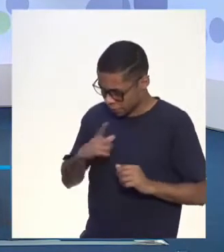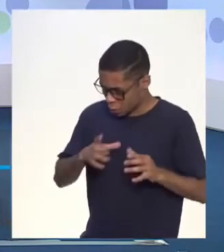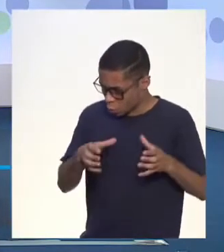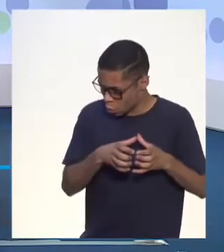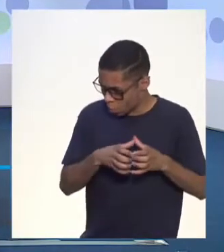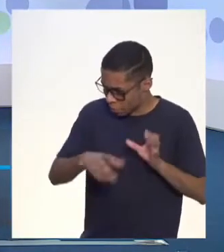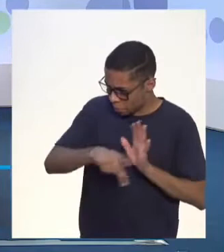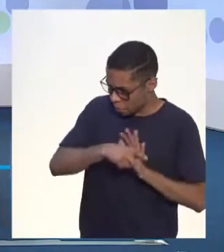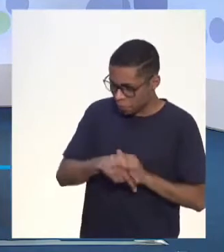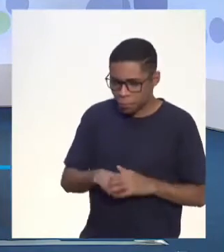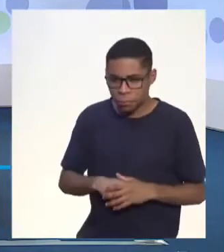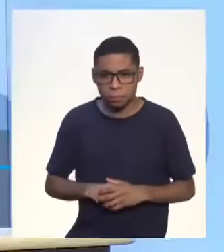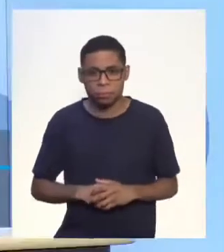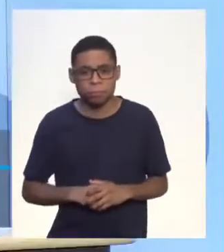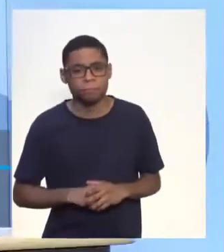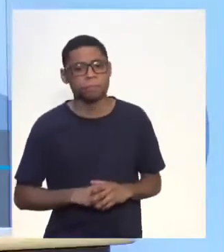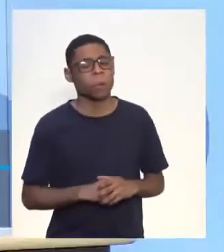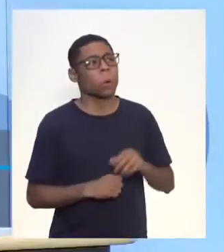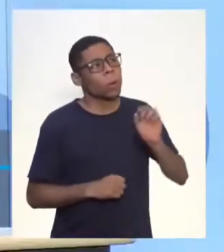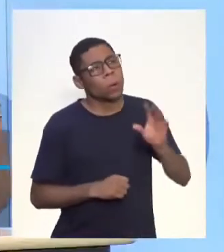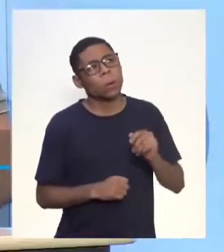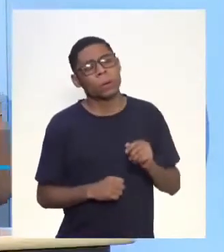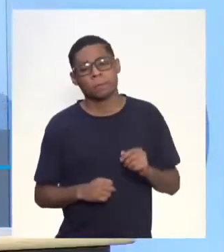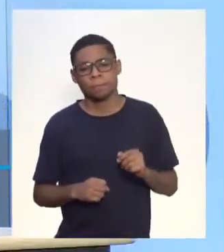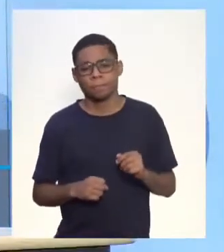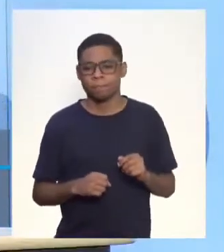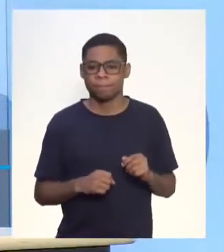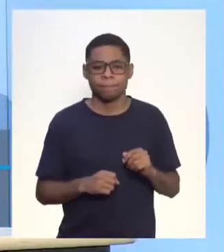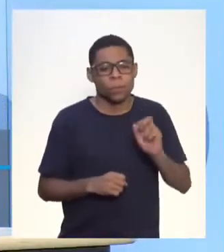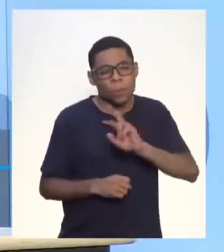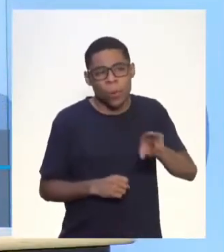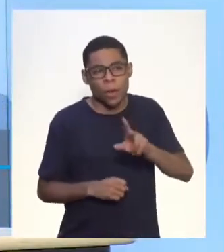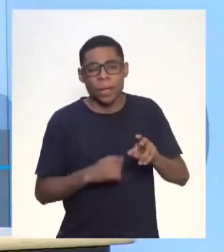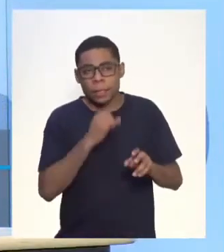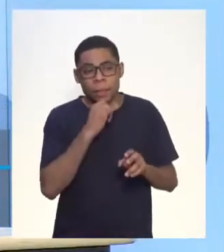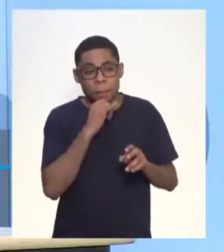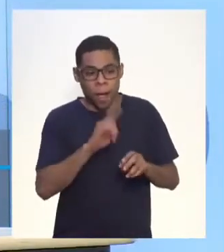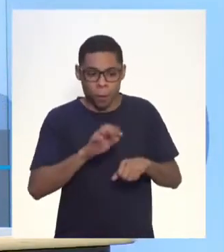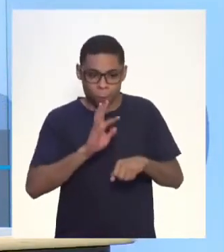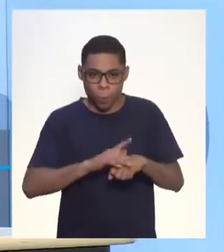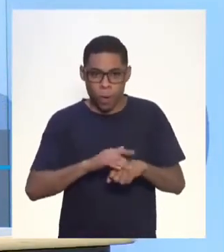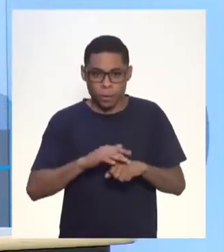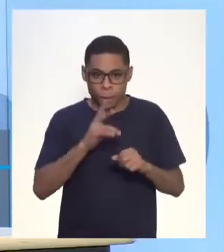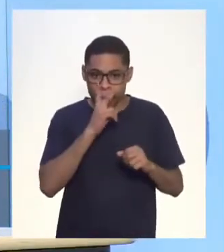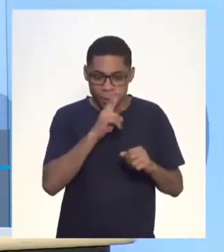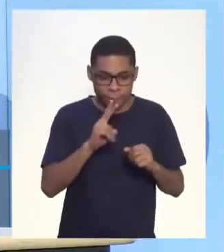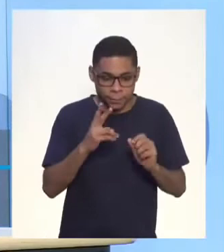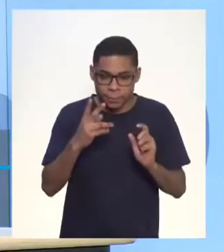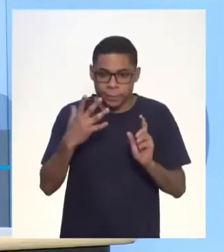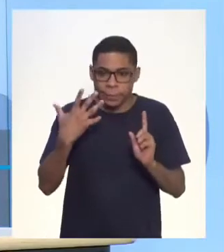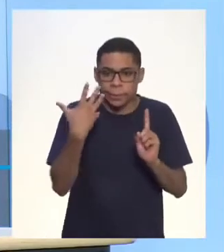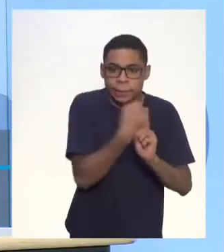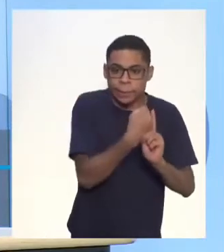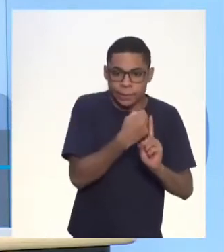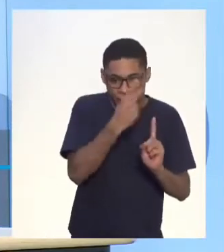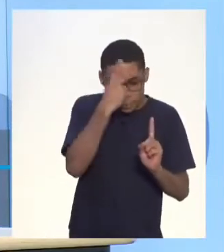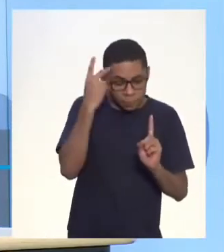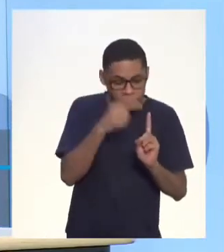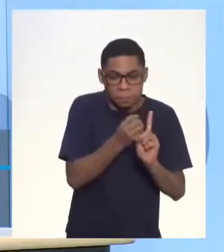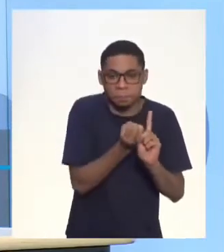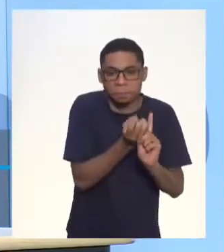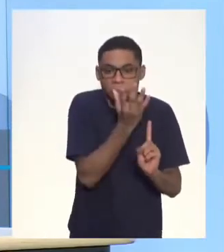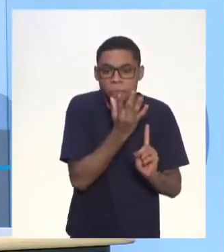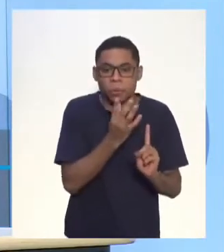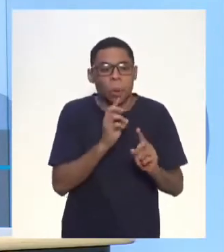Então, eu acho, Silene, assim, né? Como se trata de uma doença, né, que atinge principalmente o